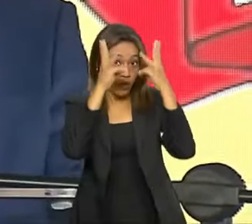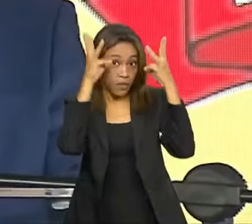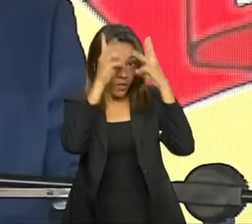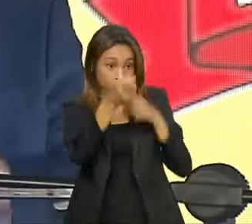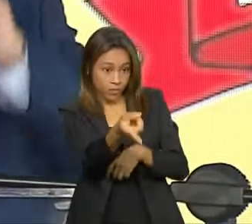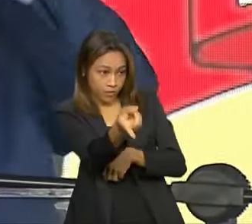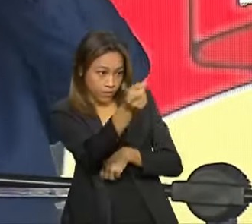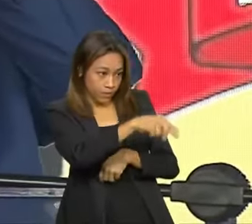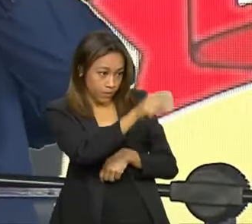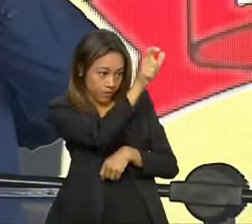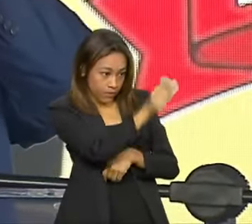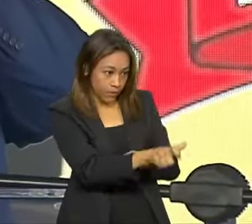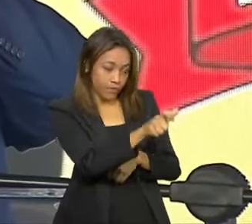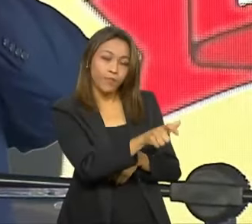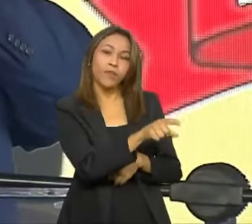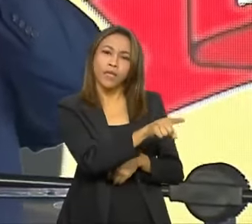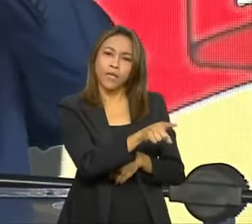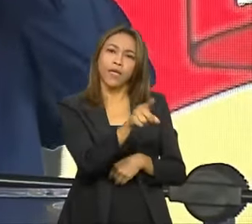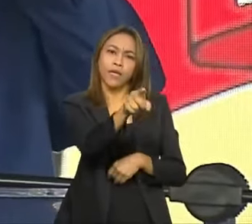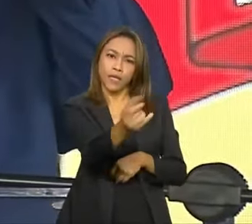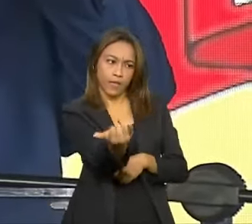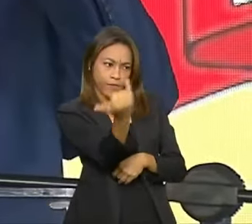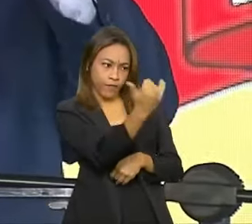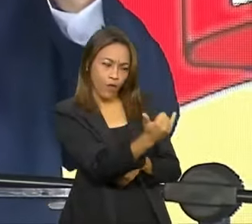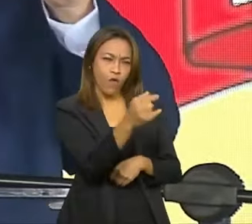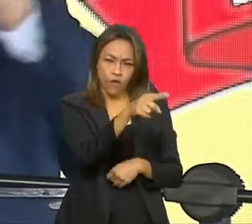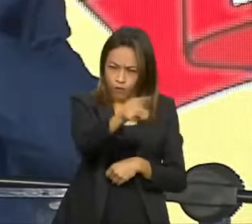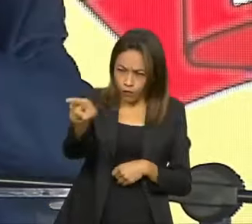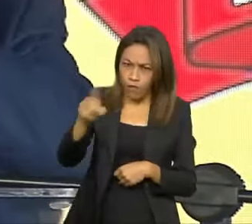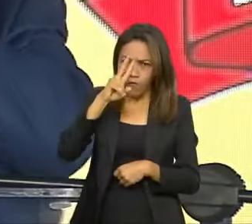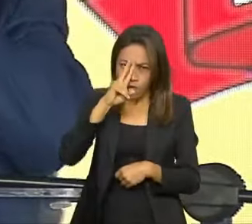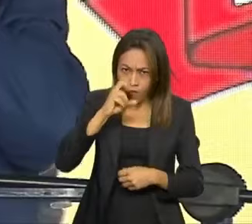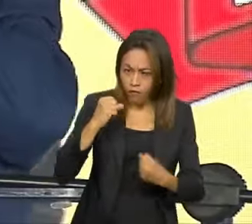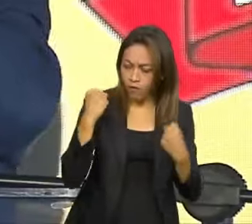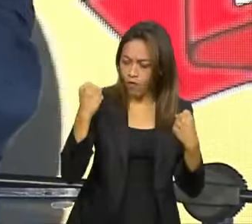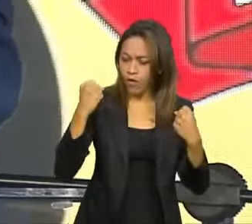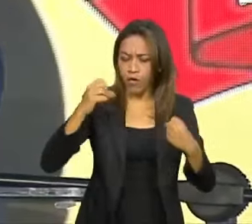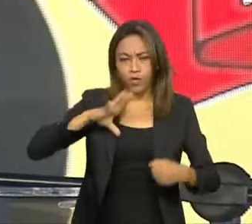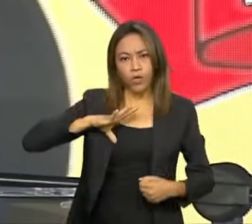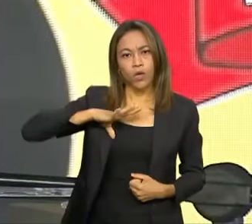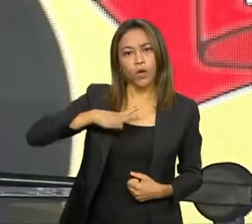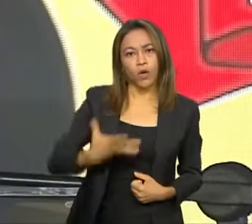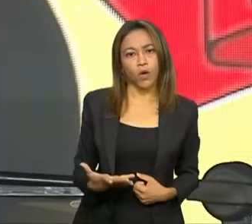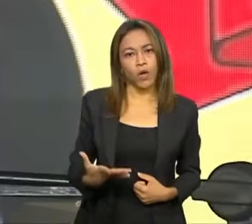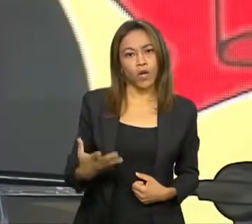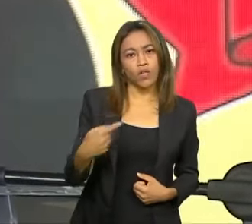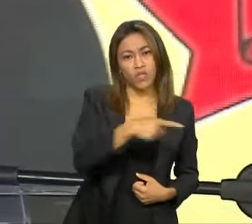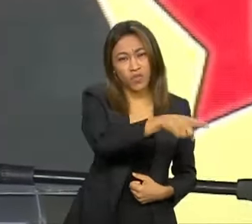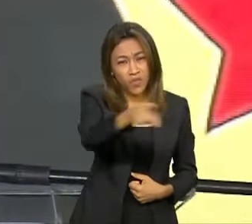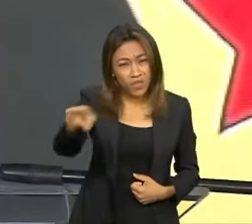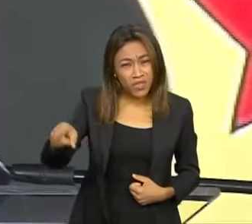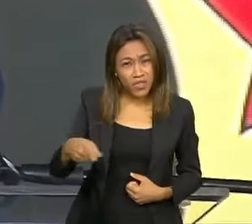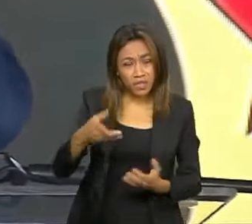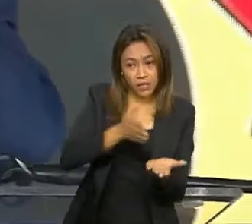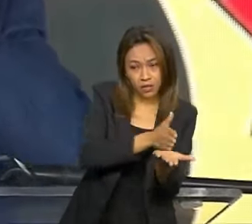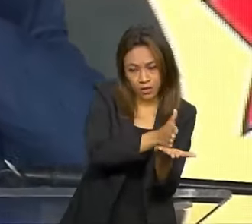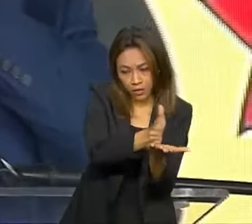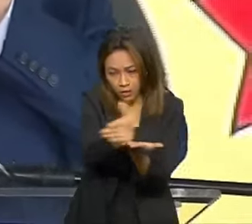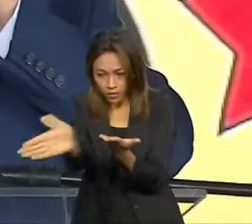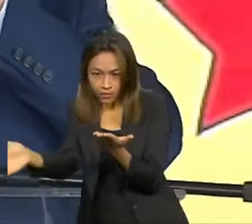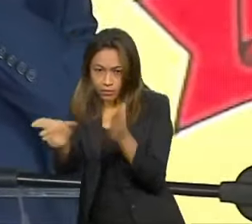comando: sejam fortes e corajosos, e não se desviem da